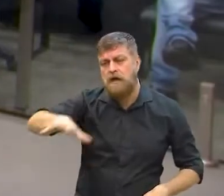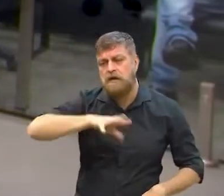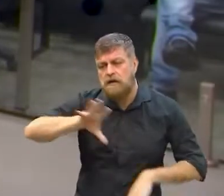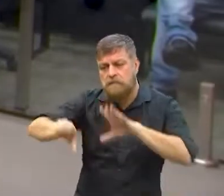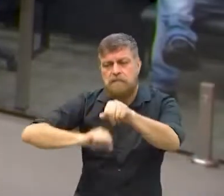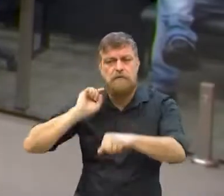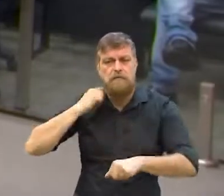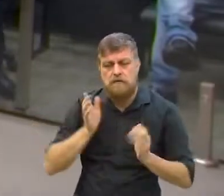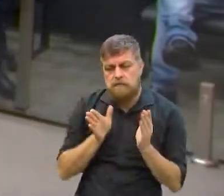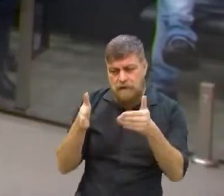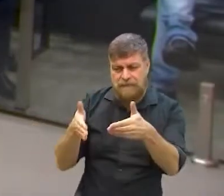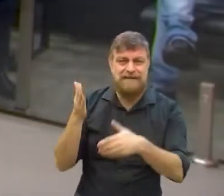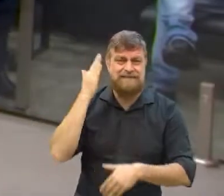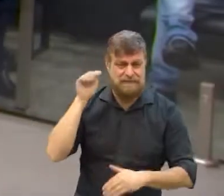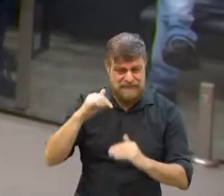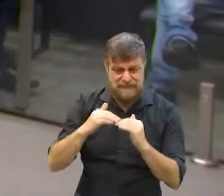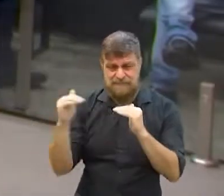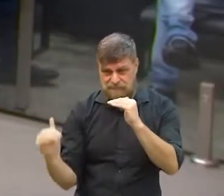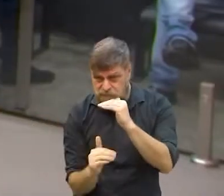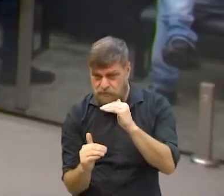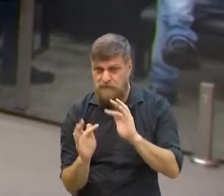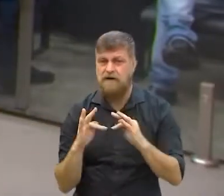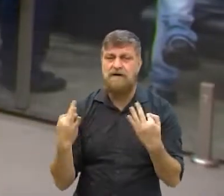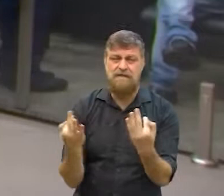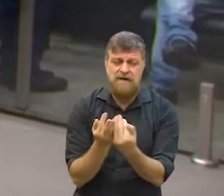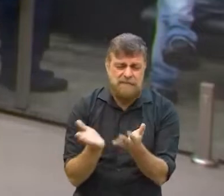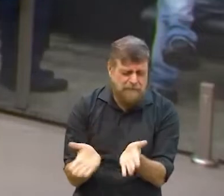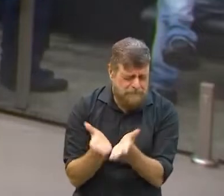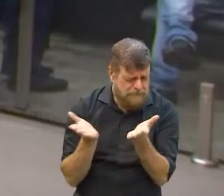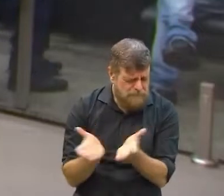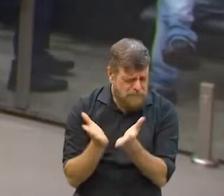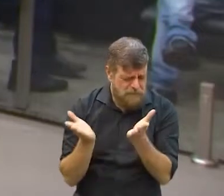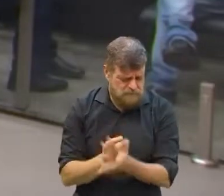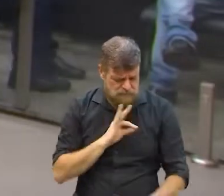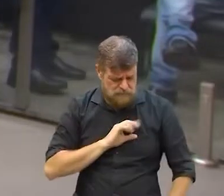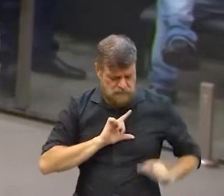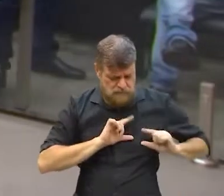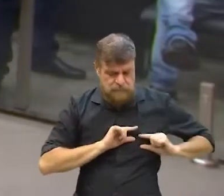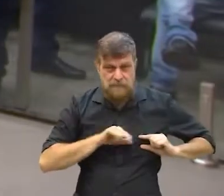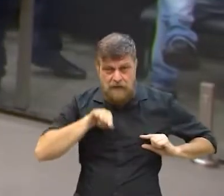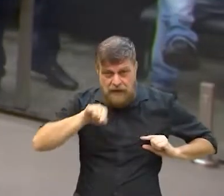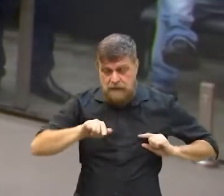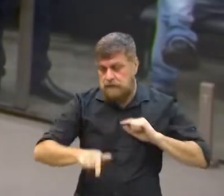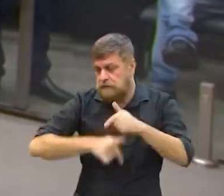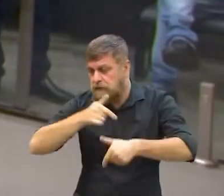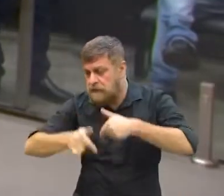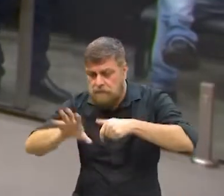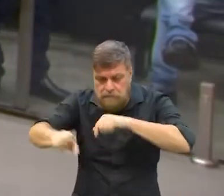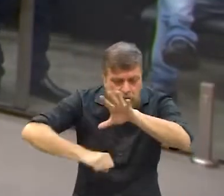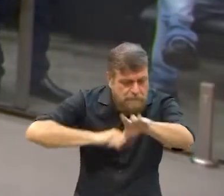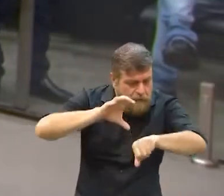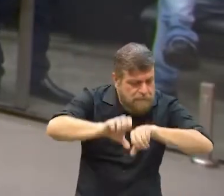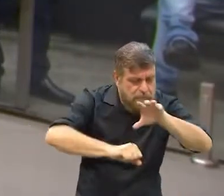sabe que é um segmento que tem muita vulnerabilidade, são famílias assim de baixa renda, muitos deles estão nessa atividade,